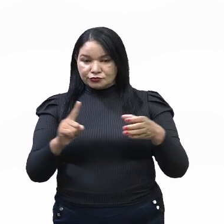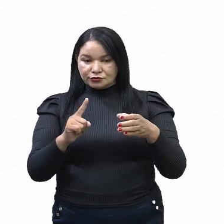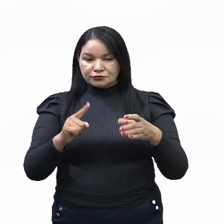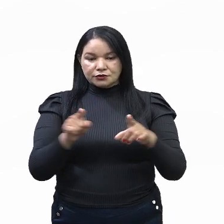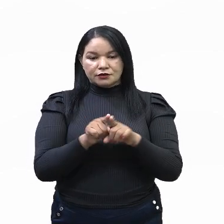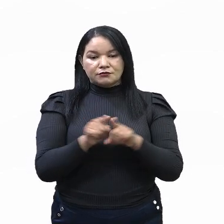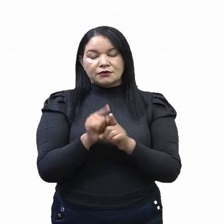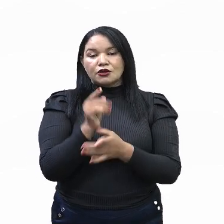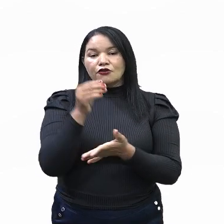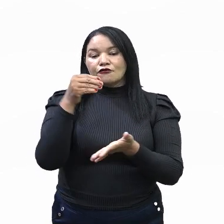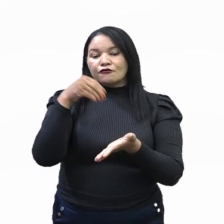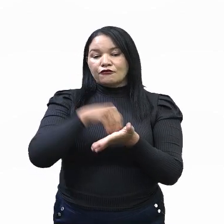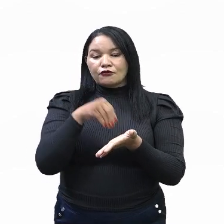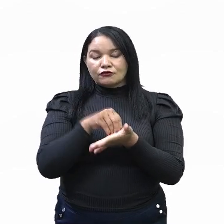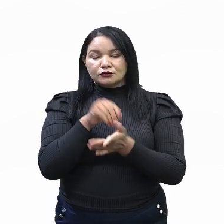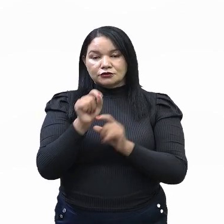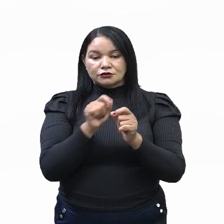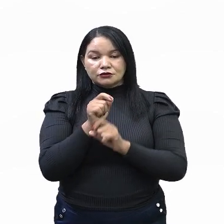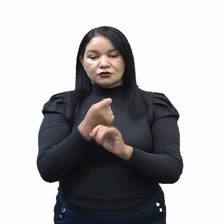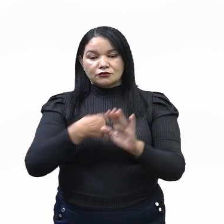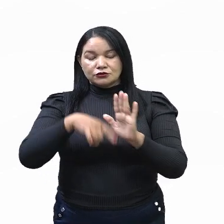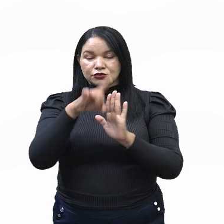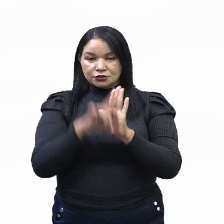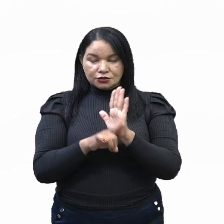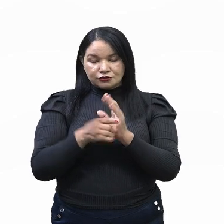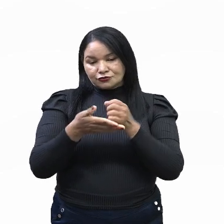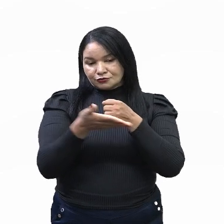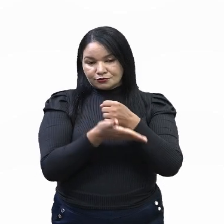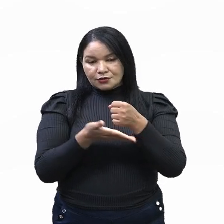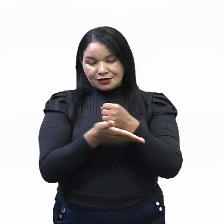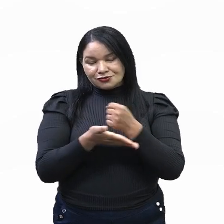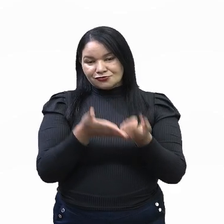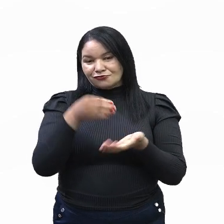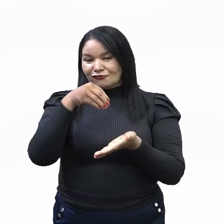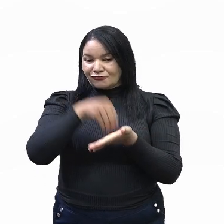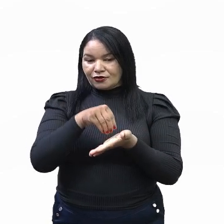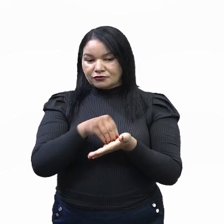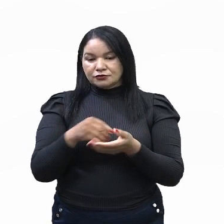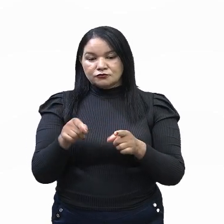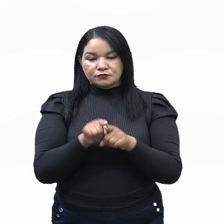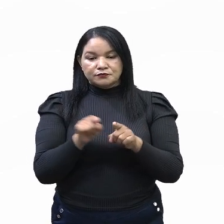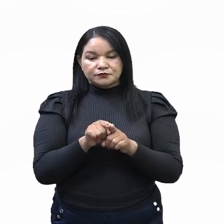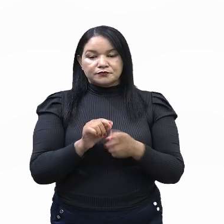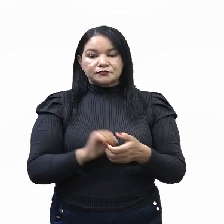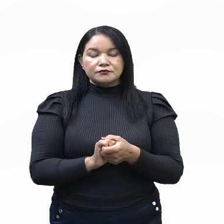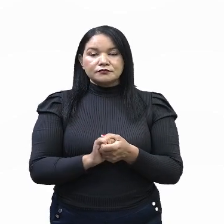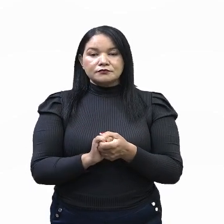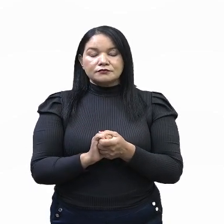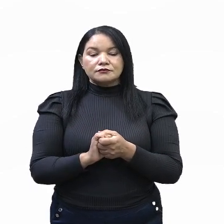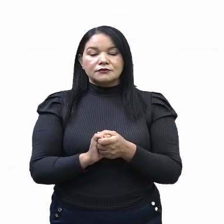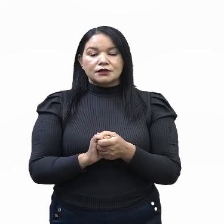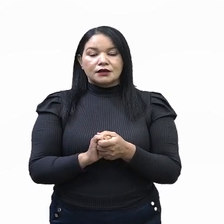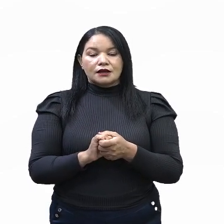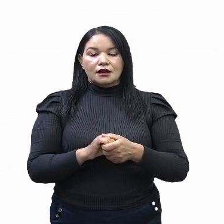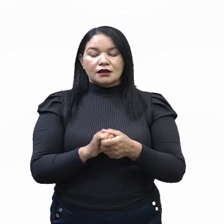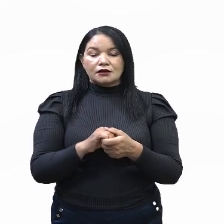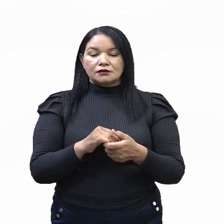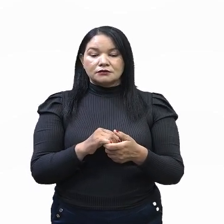a falta de acesso aos direitos básicos, ausência de medidas adequadas